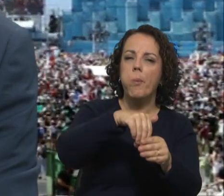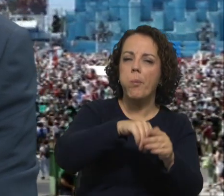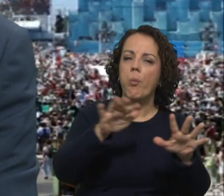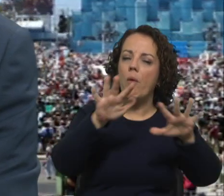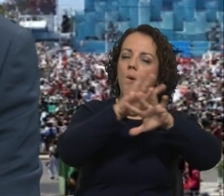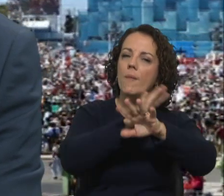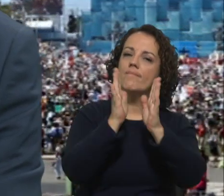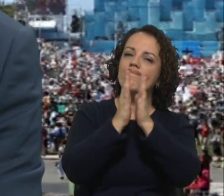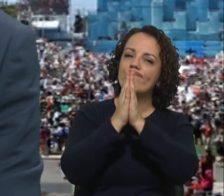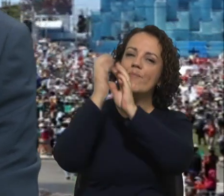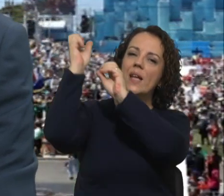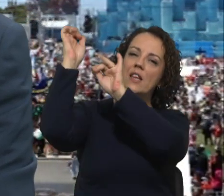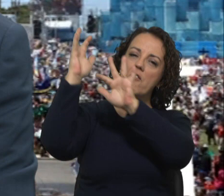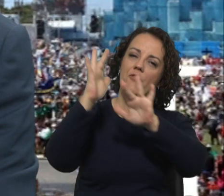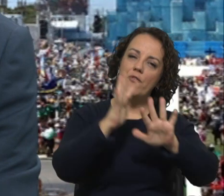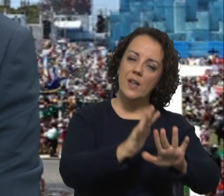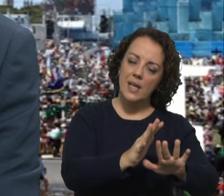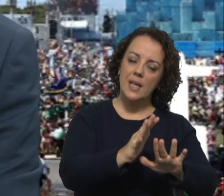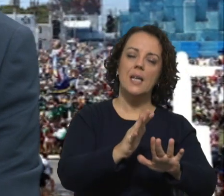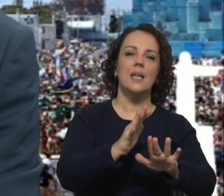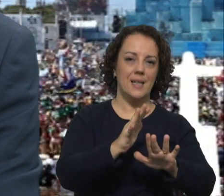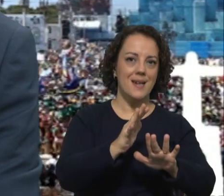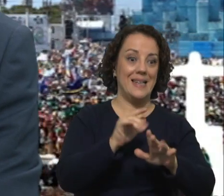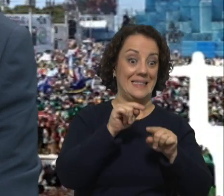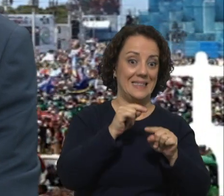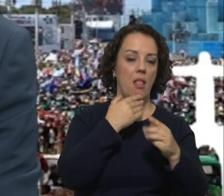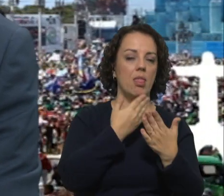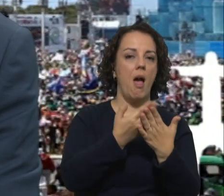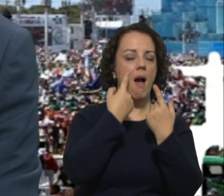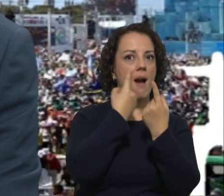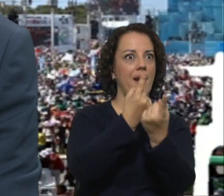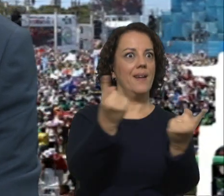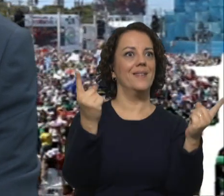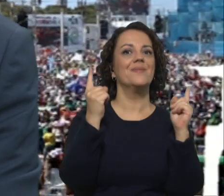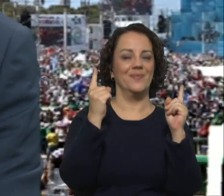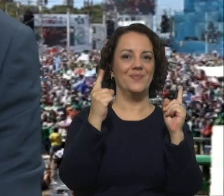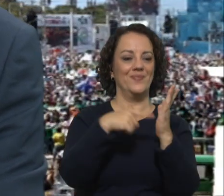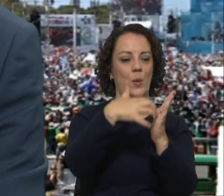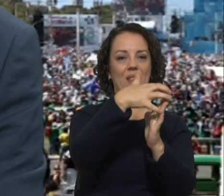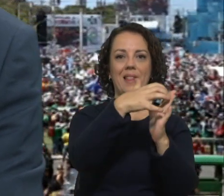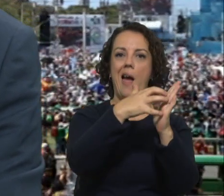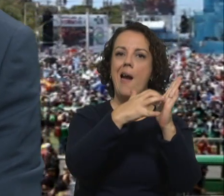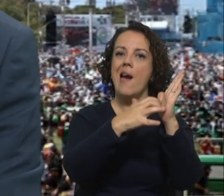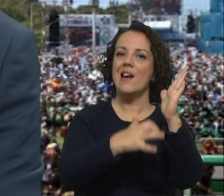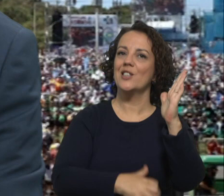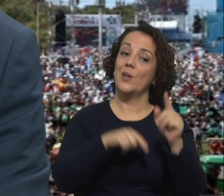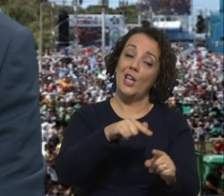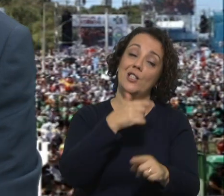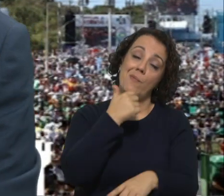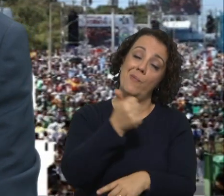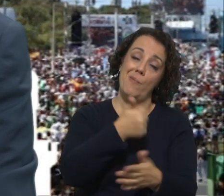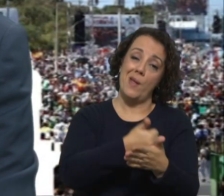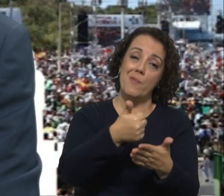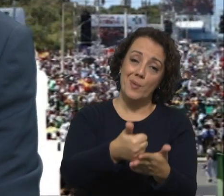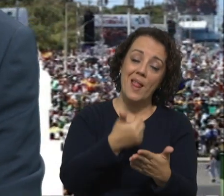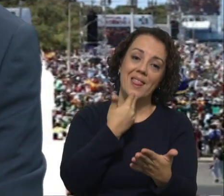mensagem divina, uma profundidade divina que se vai revelando nas linhas do texto. Eu creio que isso é a beleza da Bíblia, que pode ser uma porta